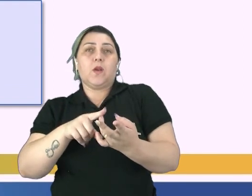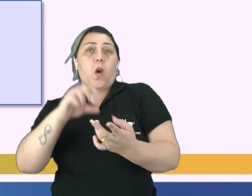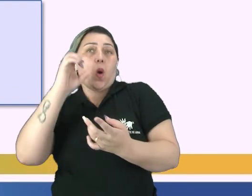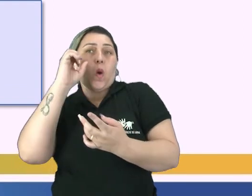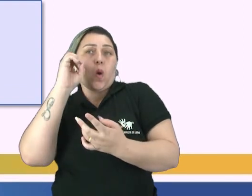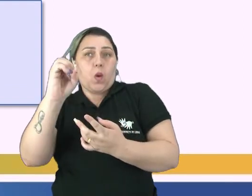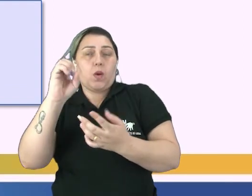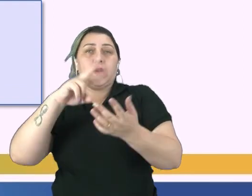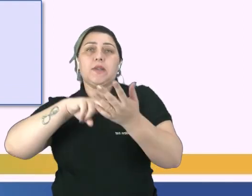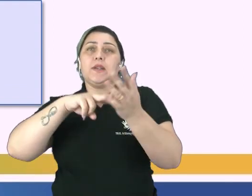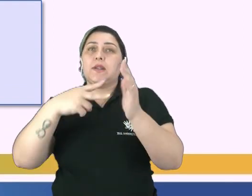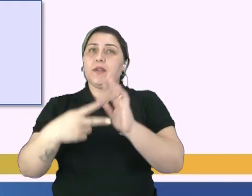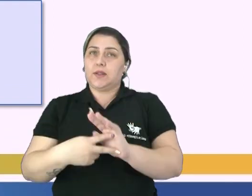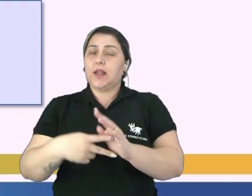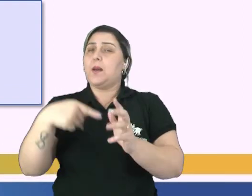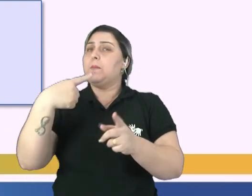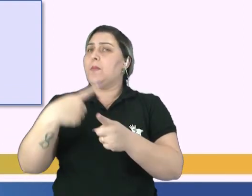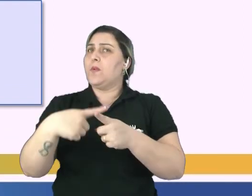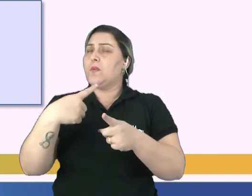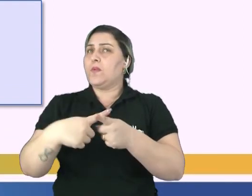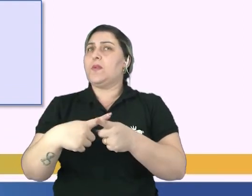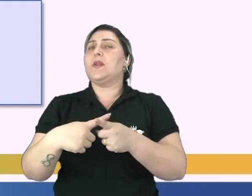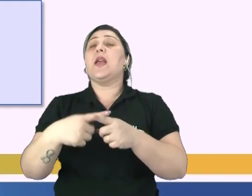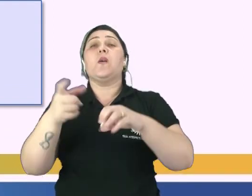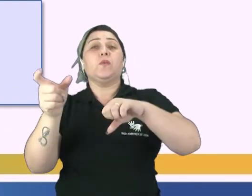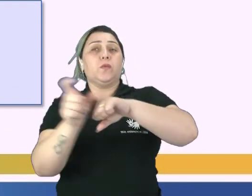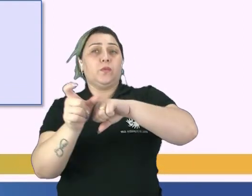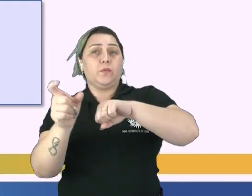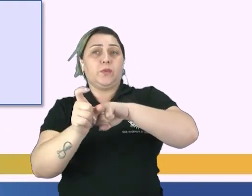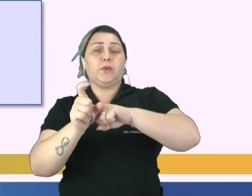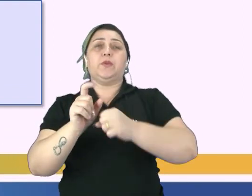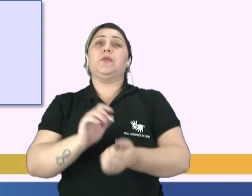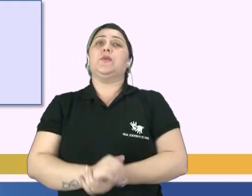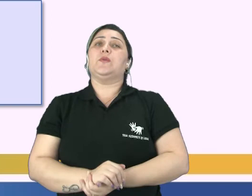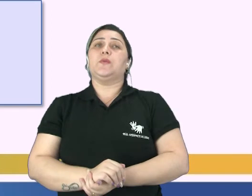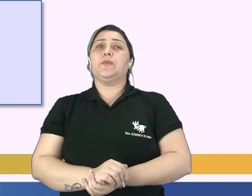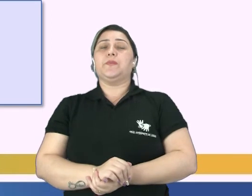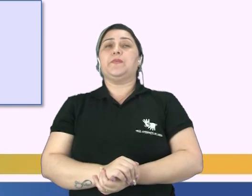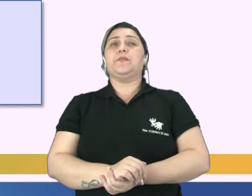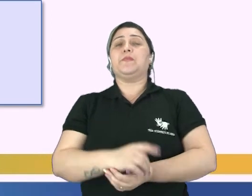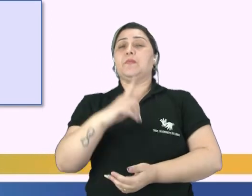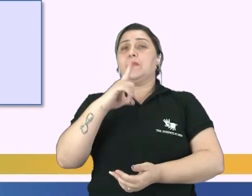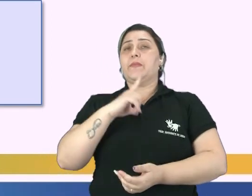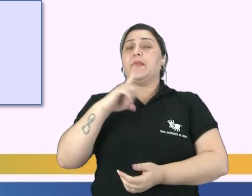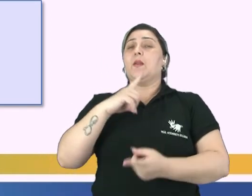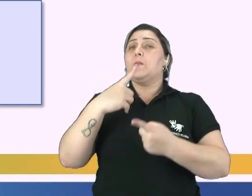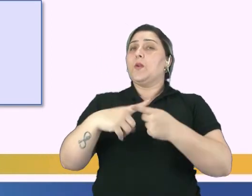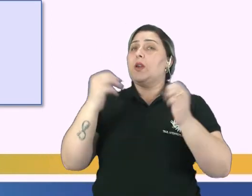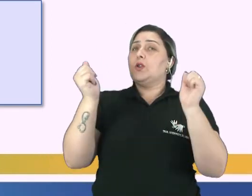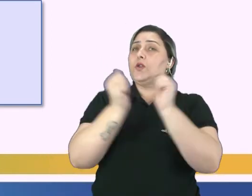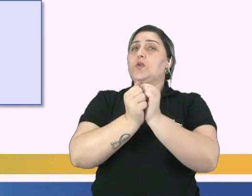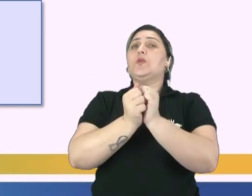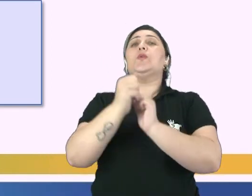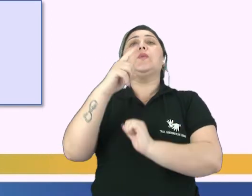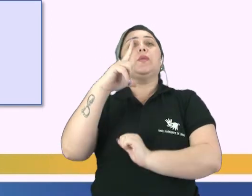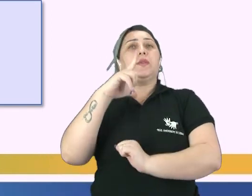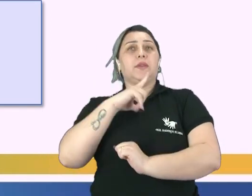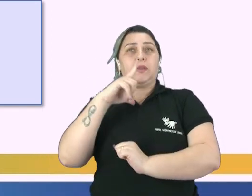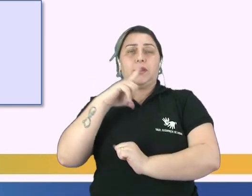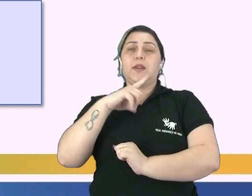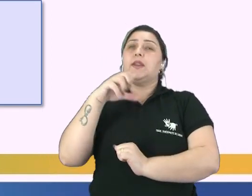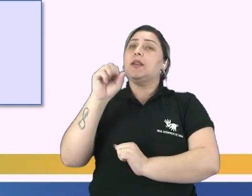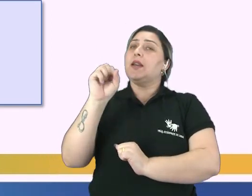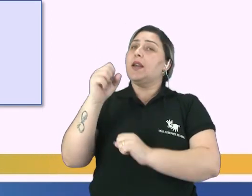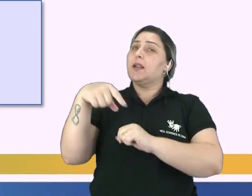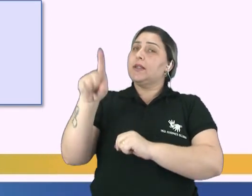então significa que esse porquê é um substantivo. Logo, teremos o porquê junto e com acento se